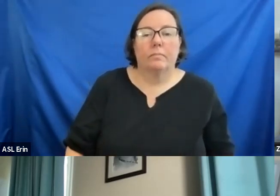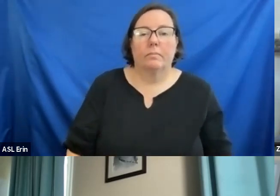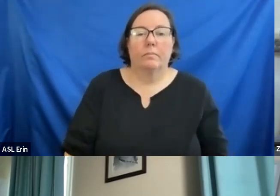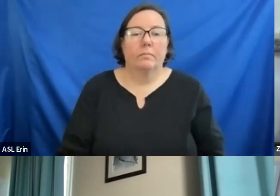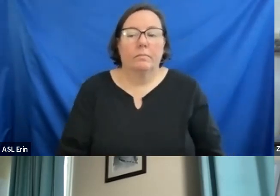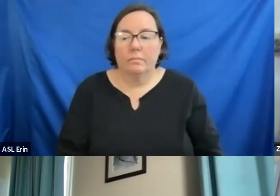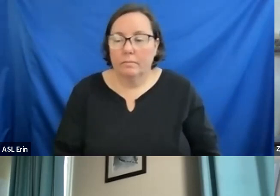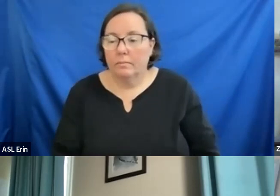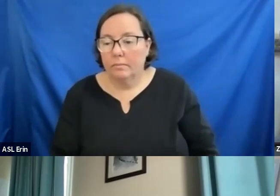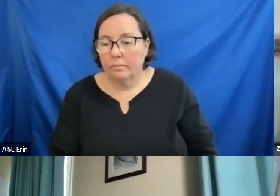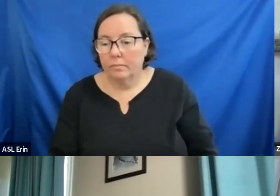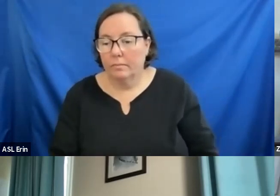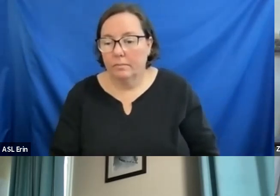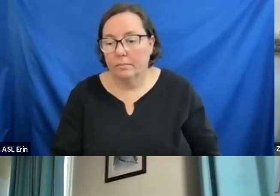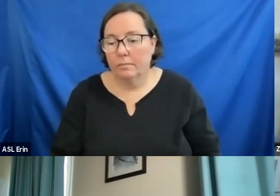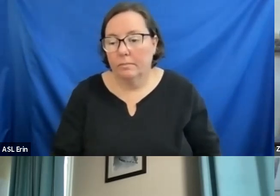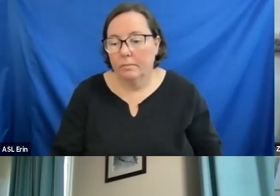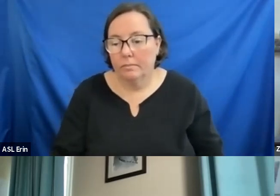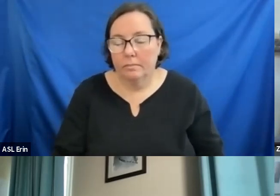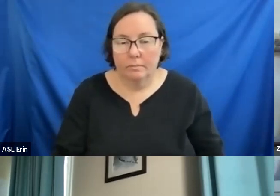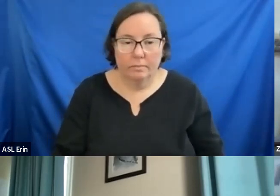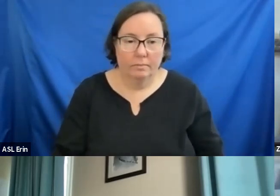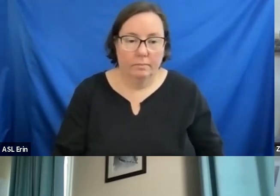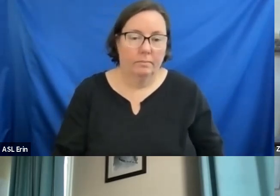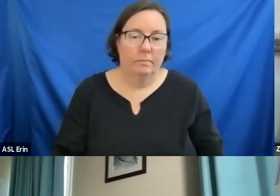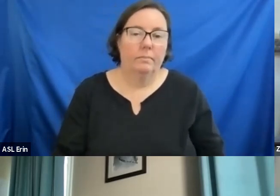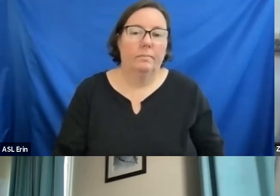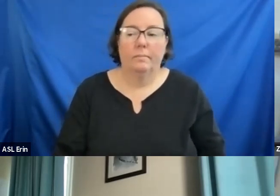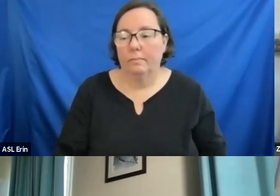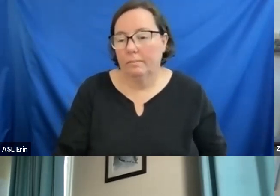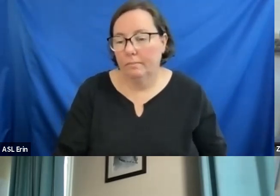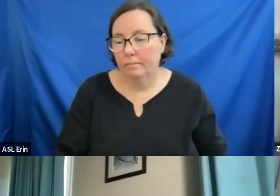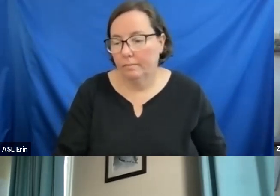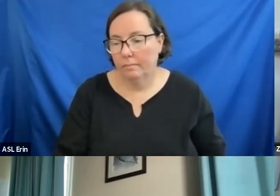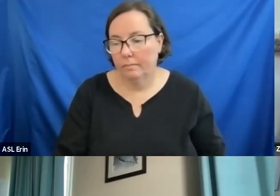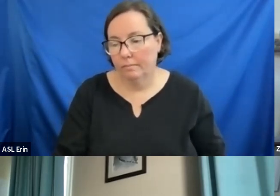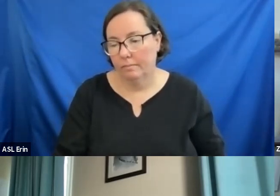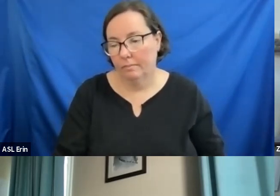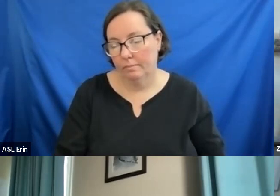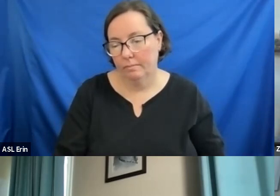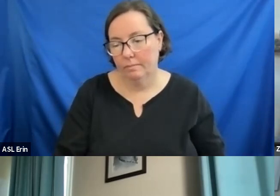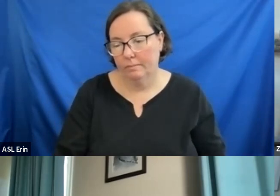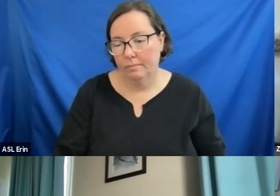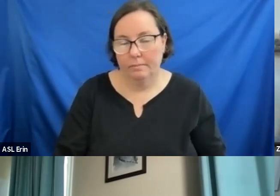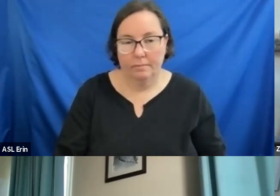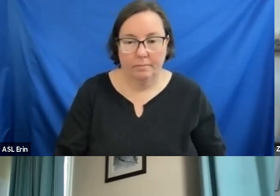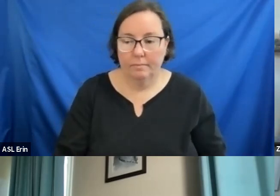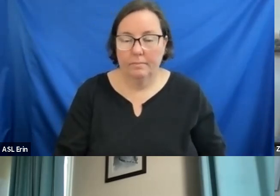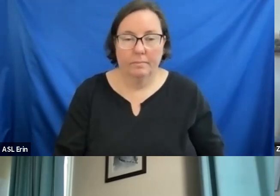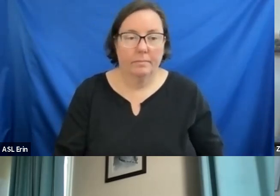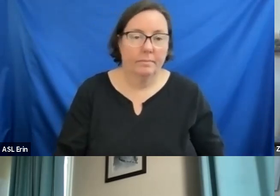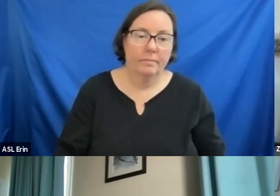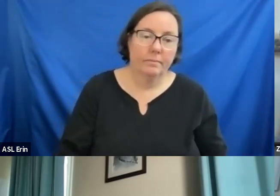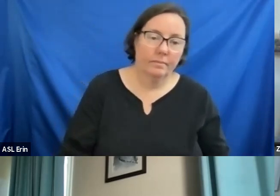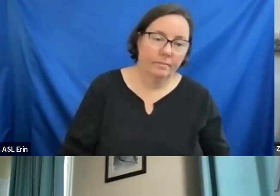Saint-Hilaire, Haitian Creole interpreter. C'est un plaisir nous gagner aujourd'hui encore pour nous avec vous, pour nous interpréter pour vous et pour nous faire connaître tout ça